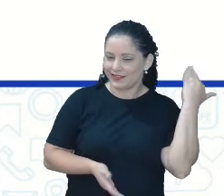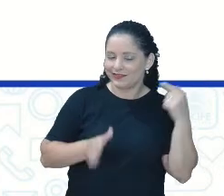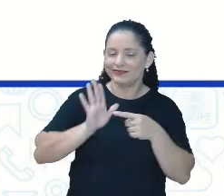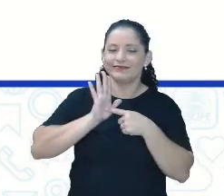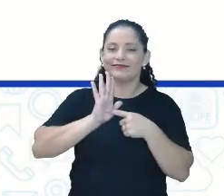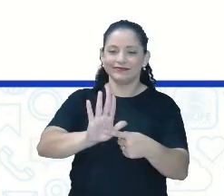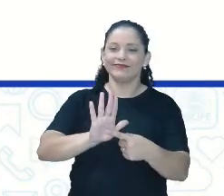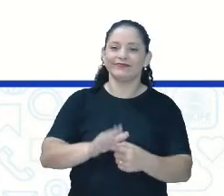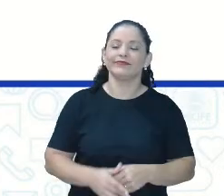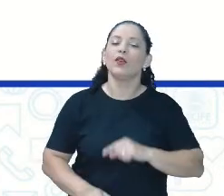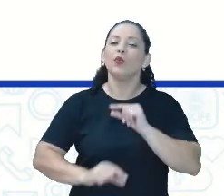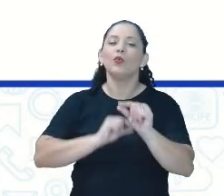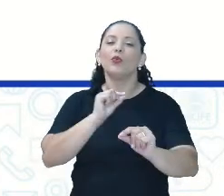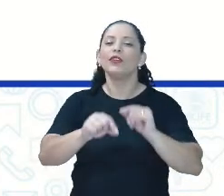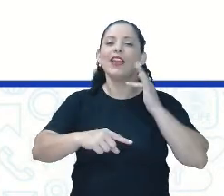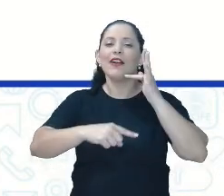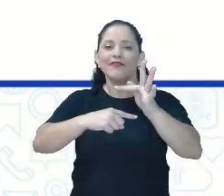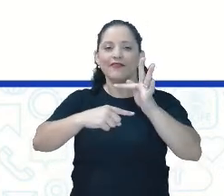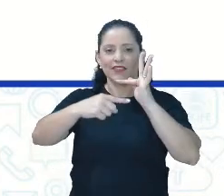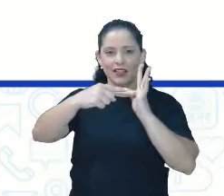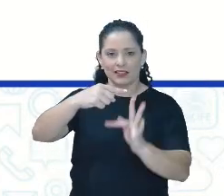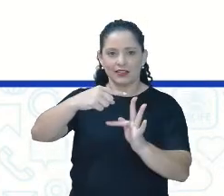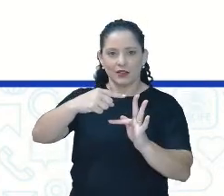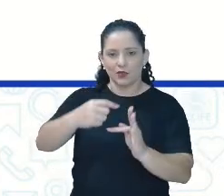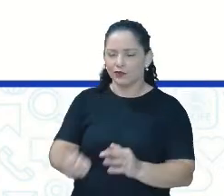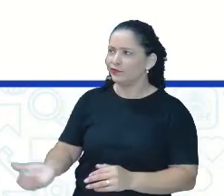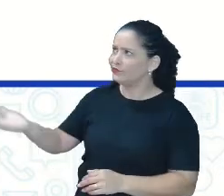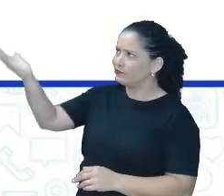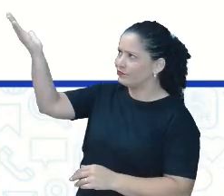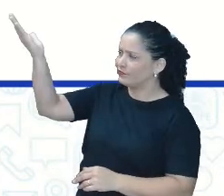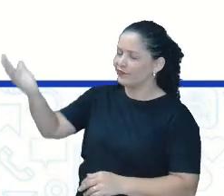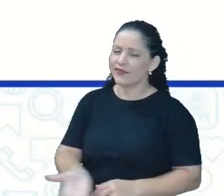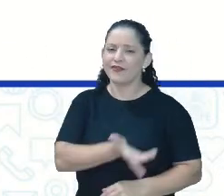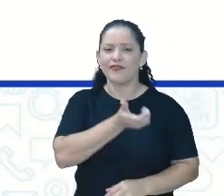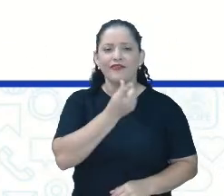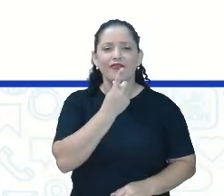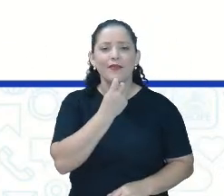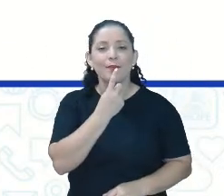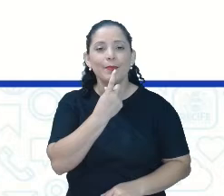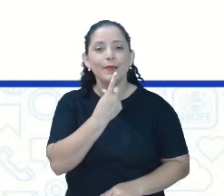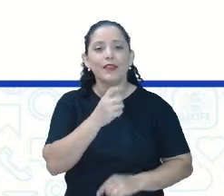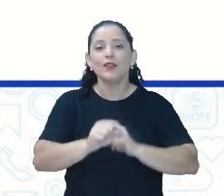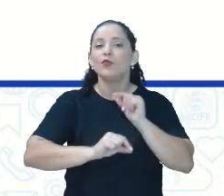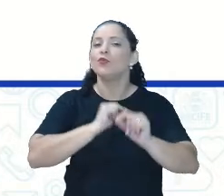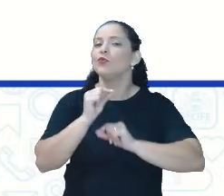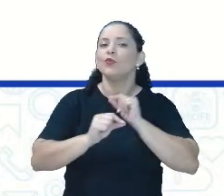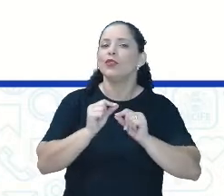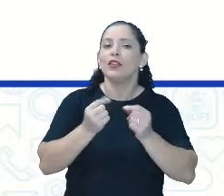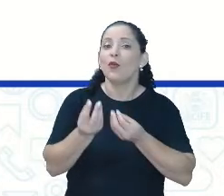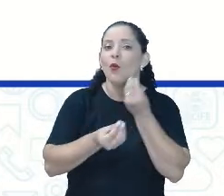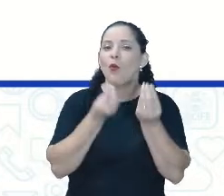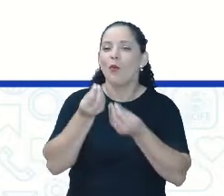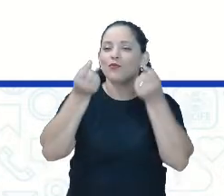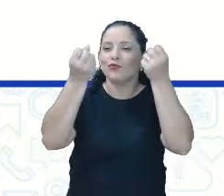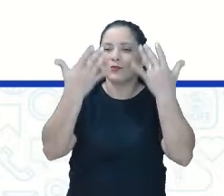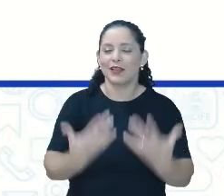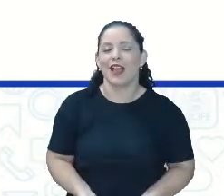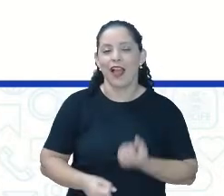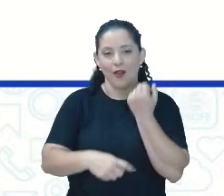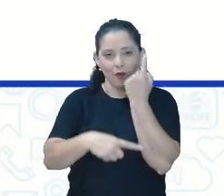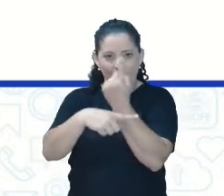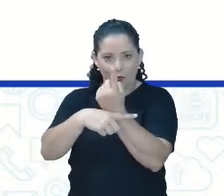Então, a fração que representa essa parte vermelha em relação ao todo será igual